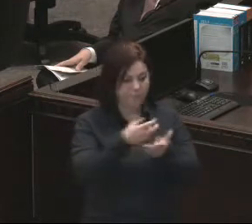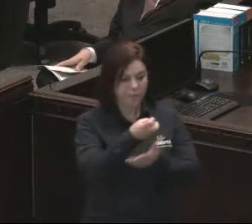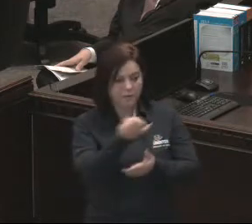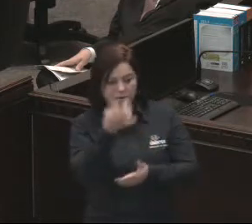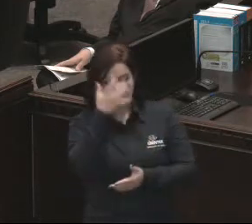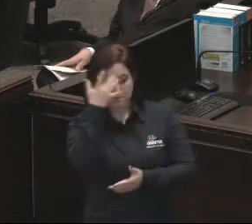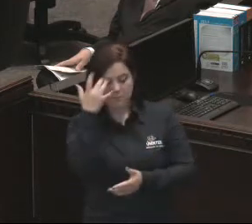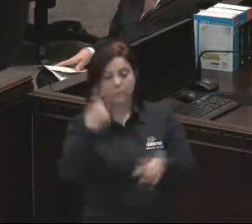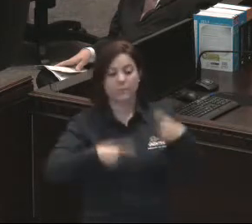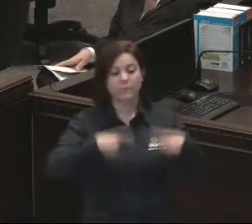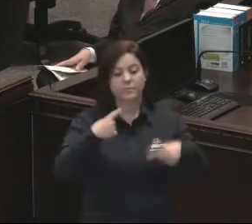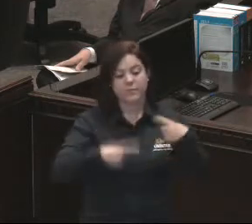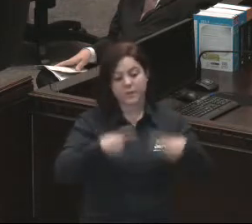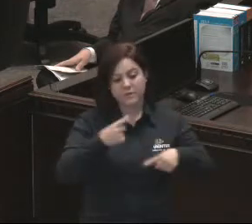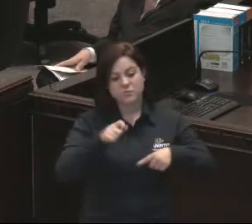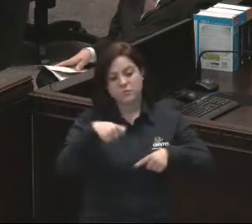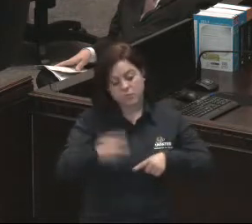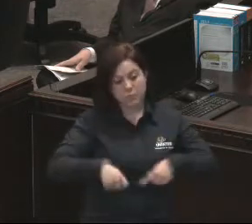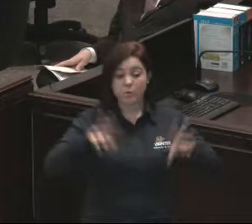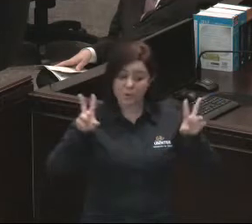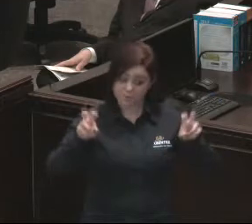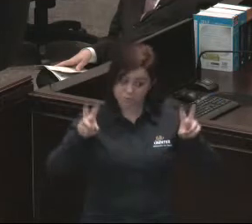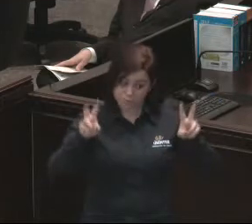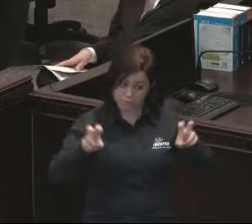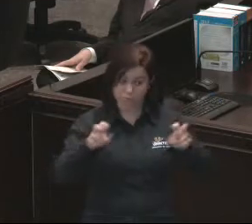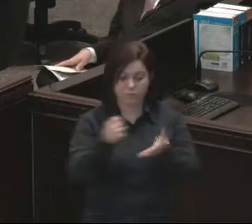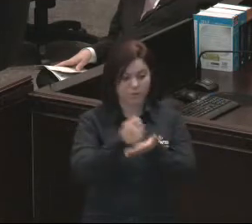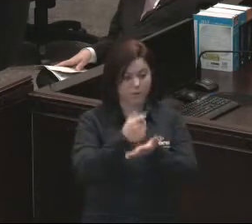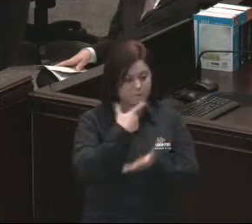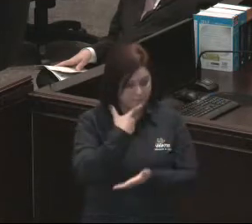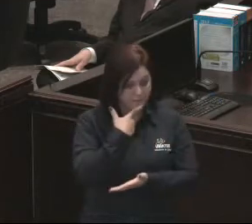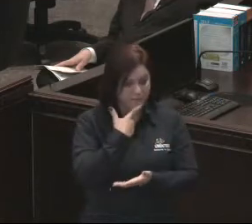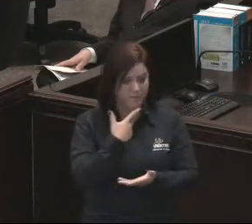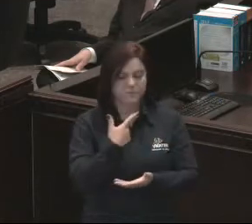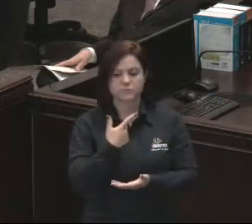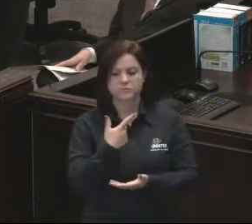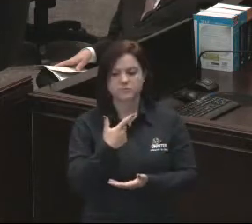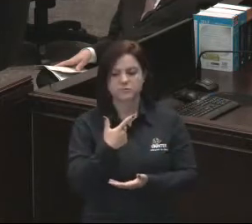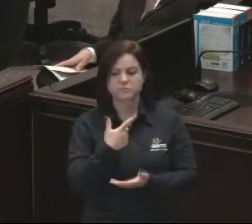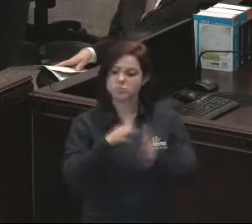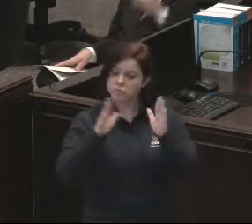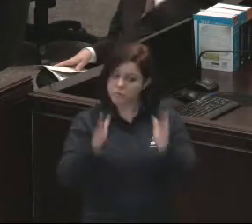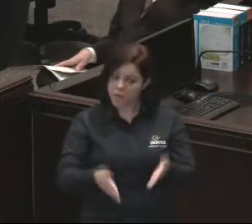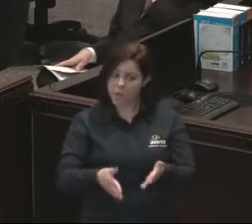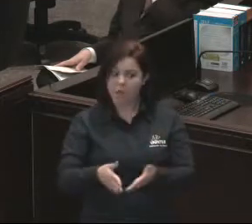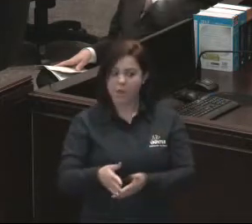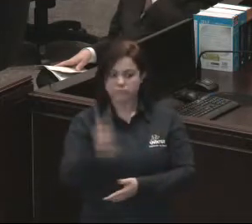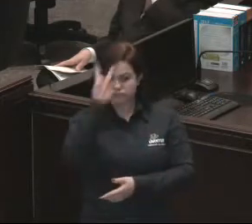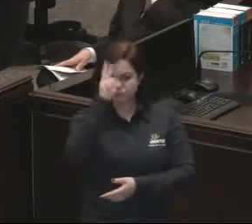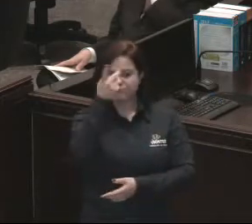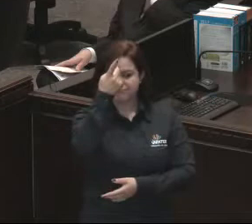para discutir essa questão dos fármacos. E isso já é uma mudança de mentalidade, já é